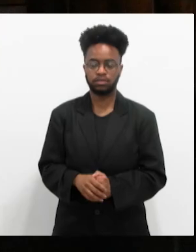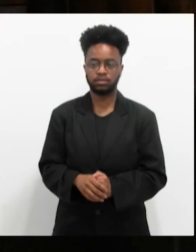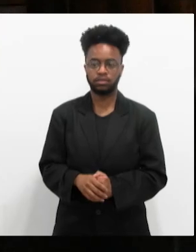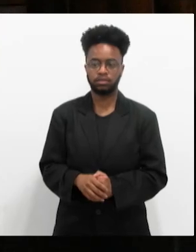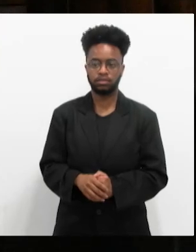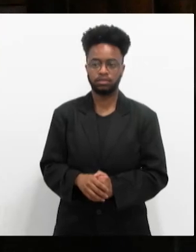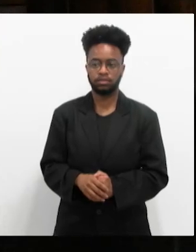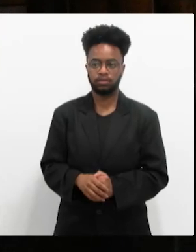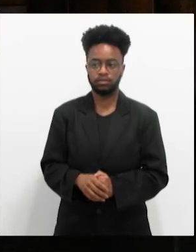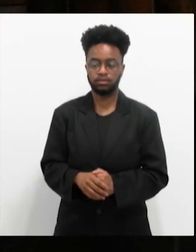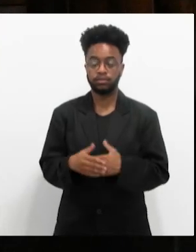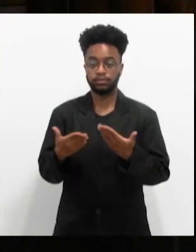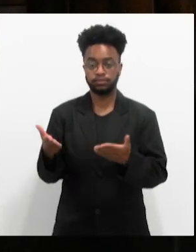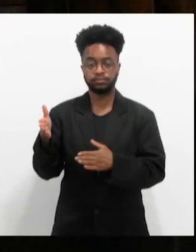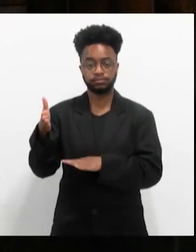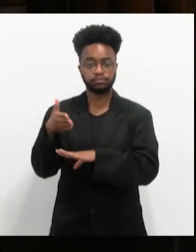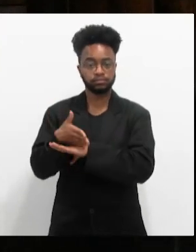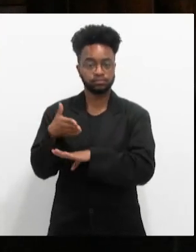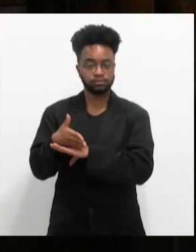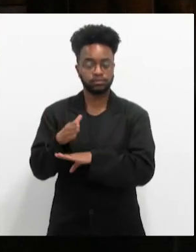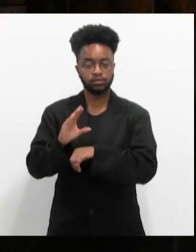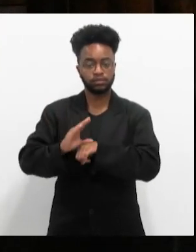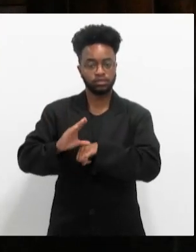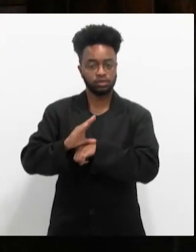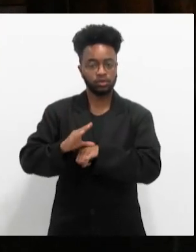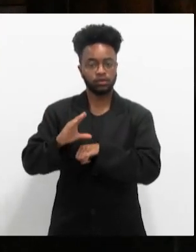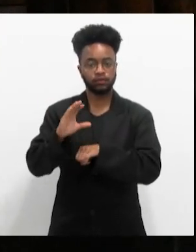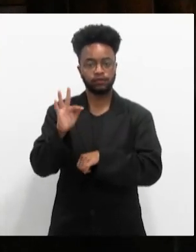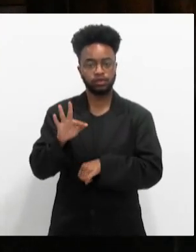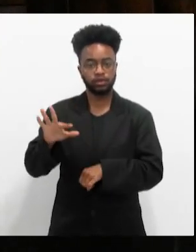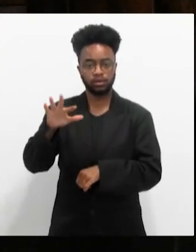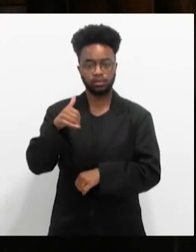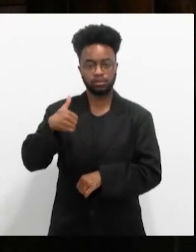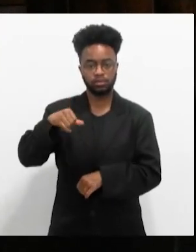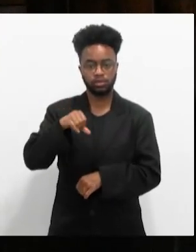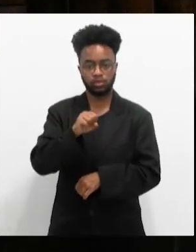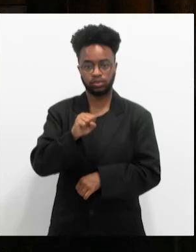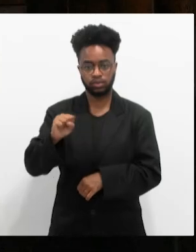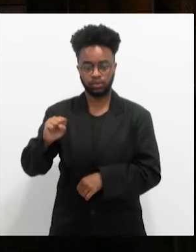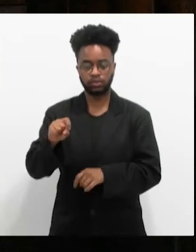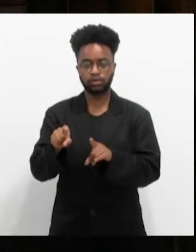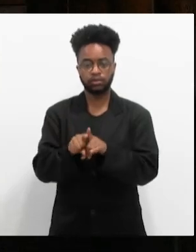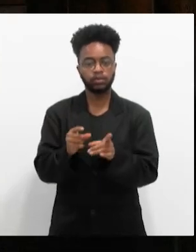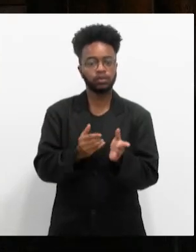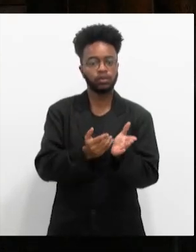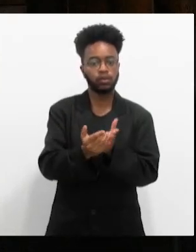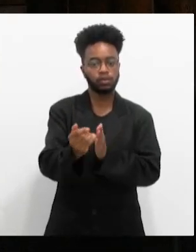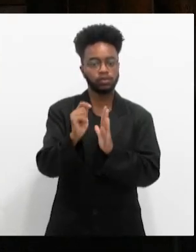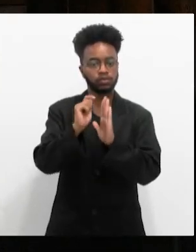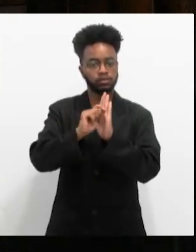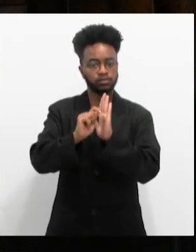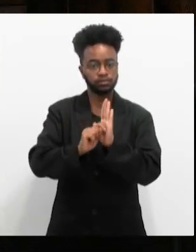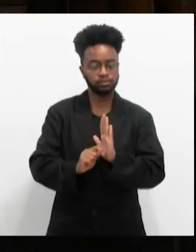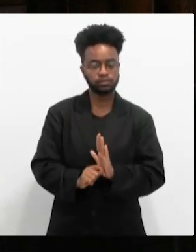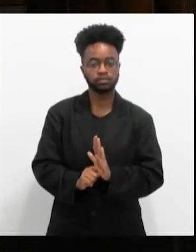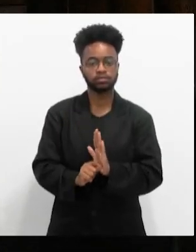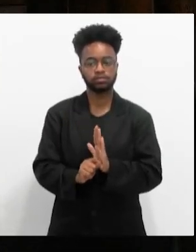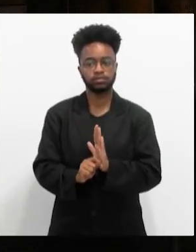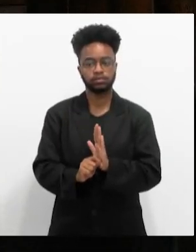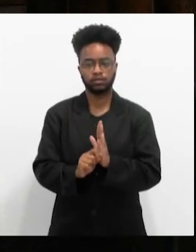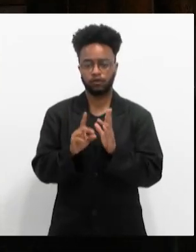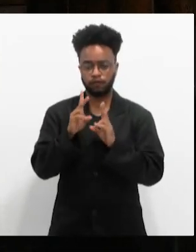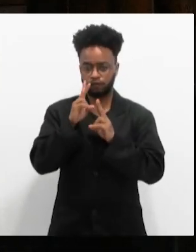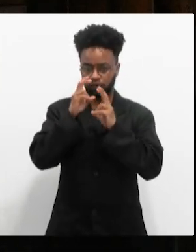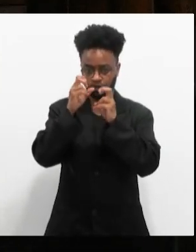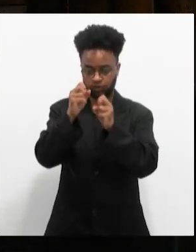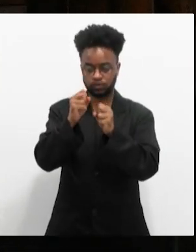da Constituição Federal de 88, que introduziu, de forma muito